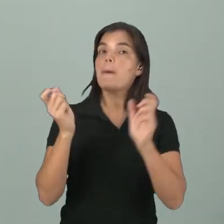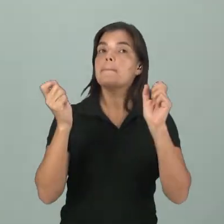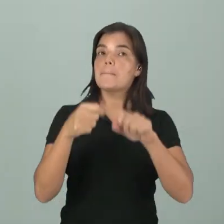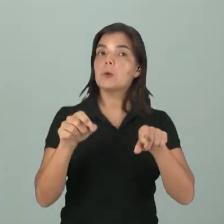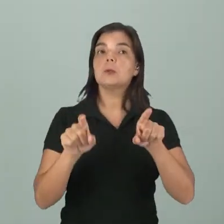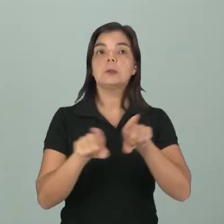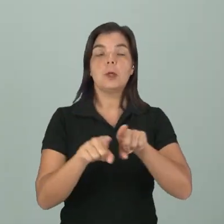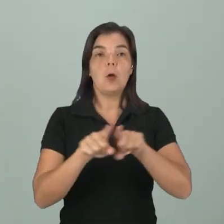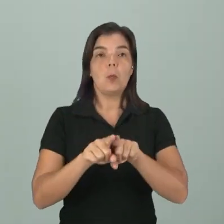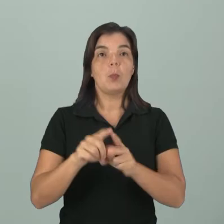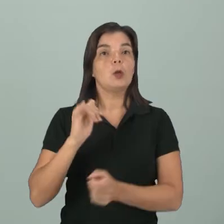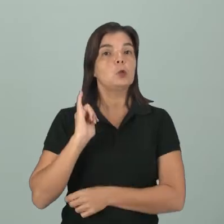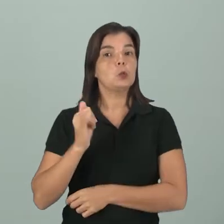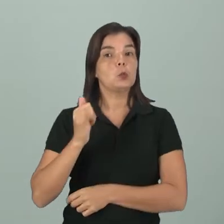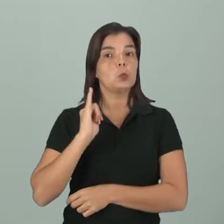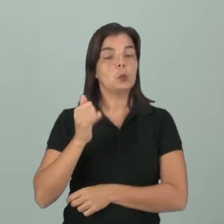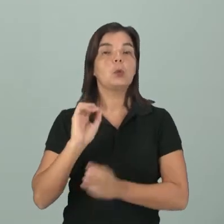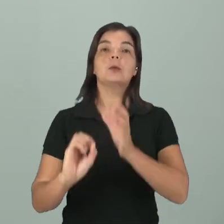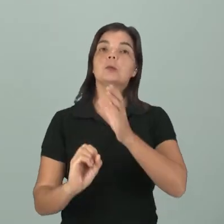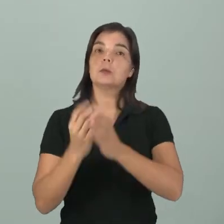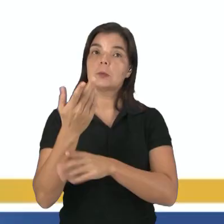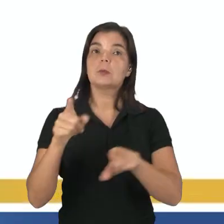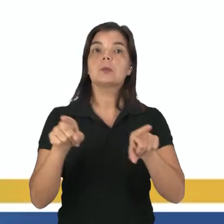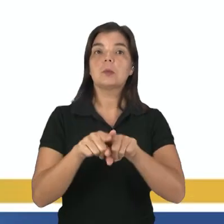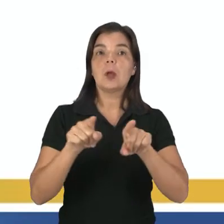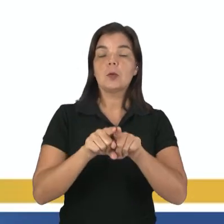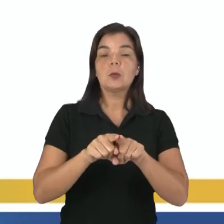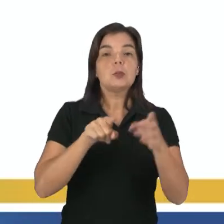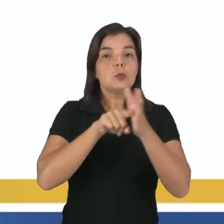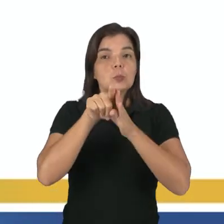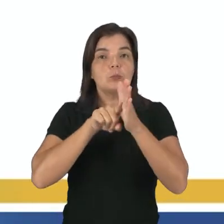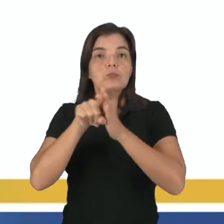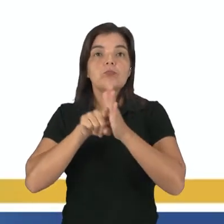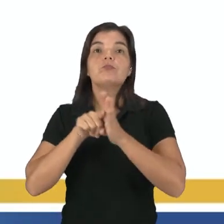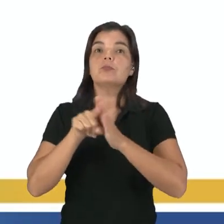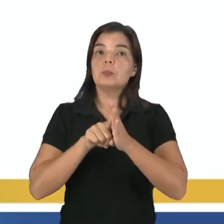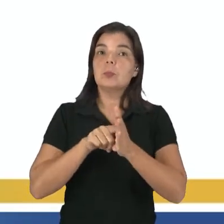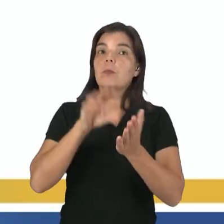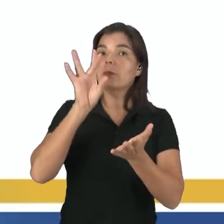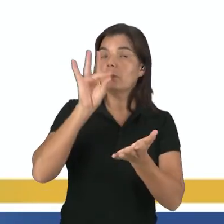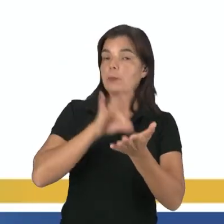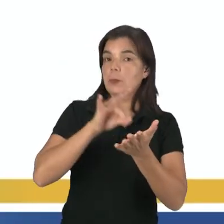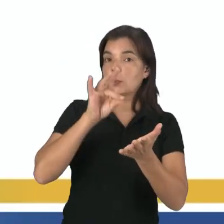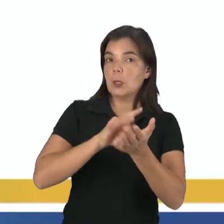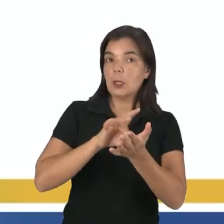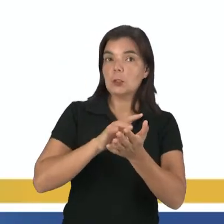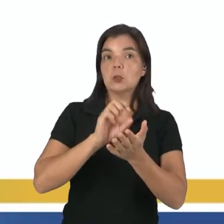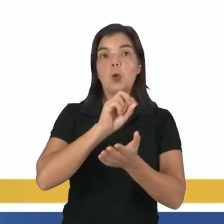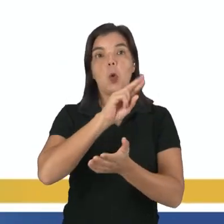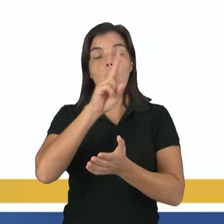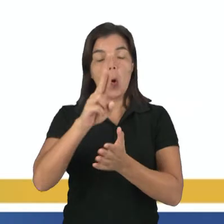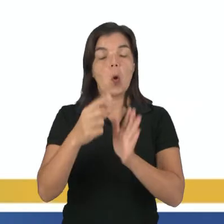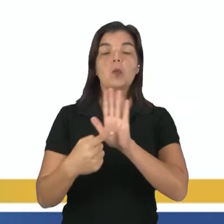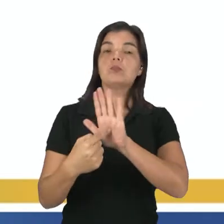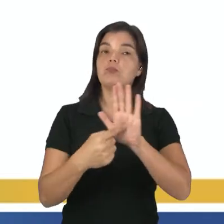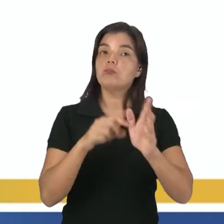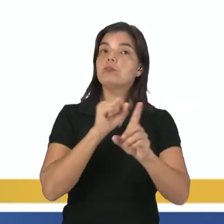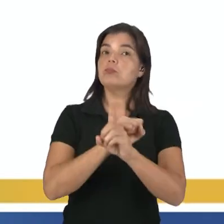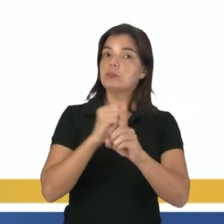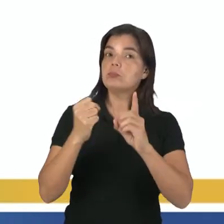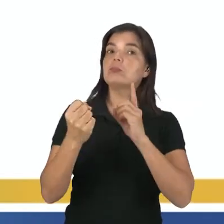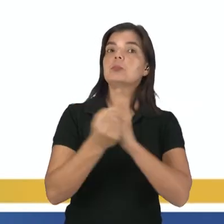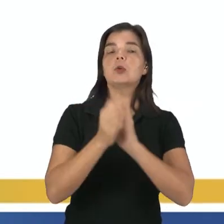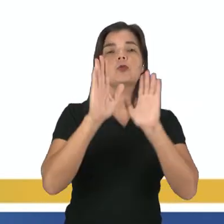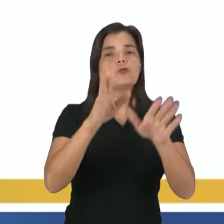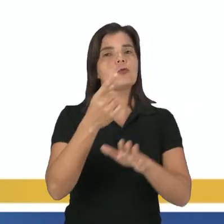ser tanto a narrativa de um acontecimento quanto os dados de uma pesquisa, ou verdades postas